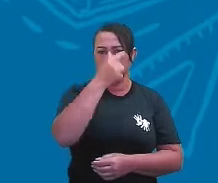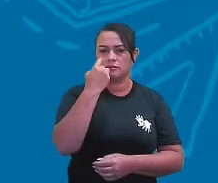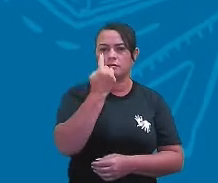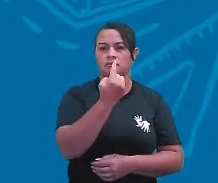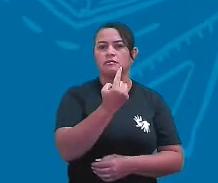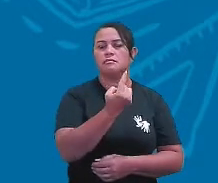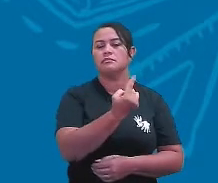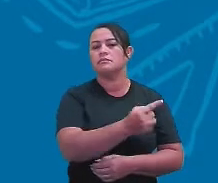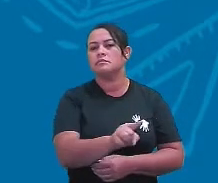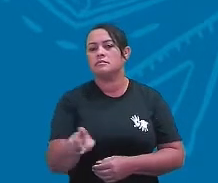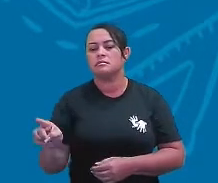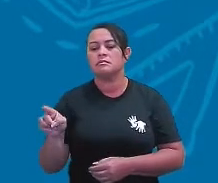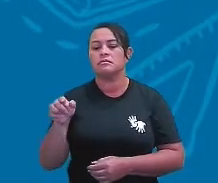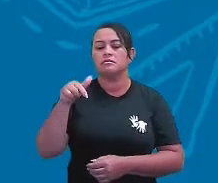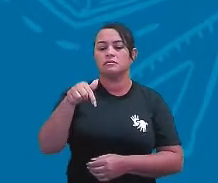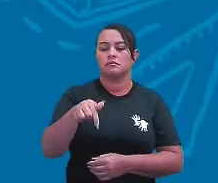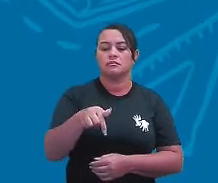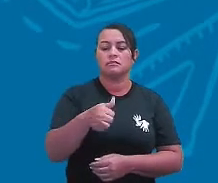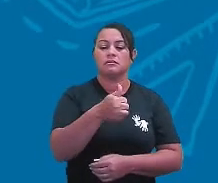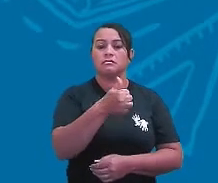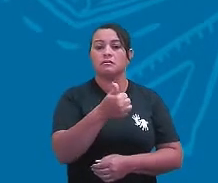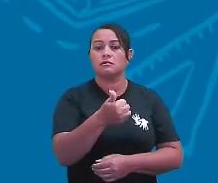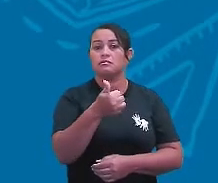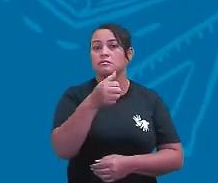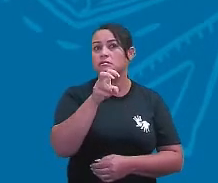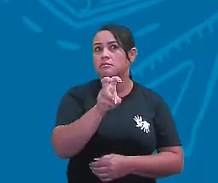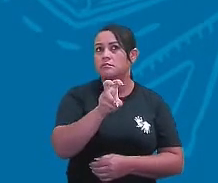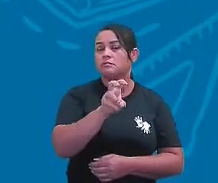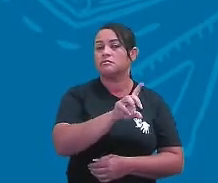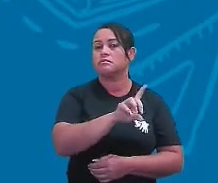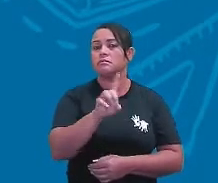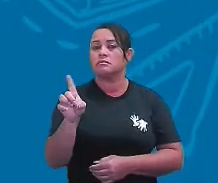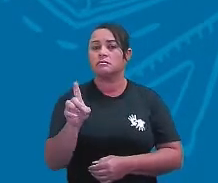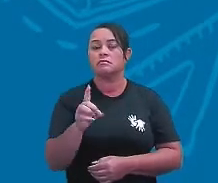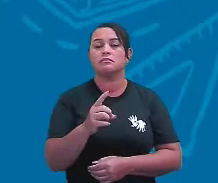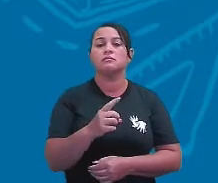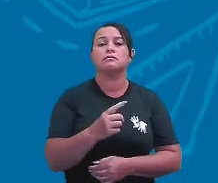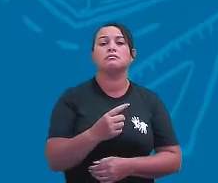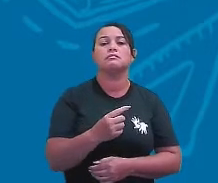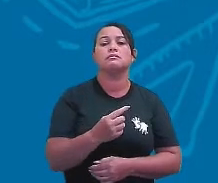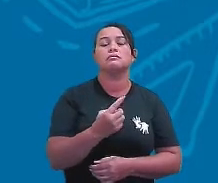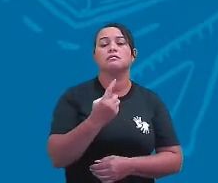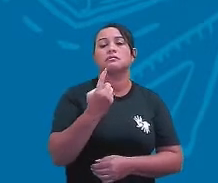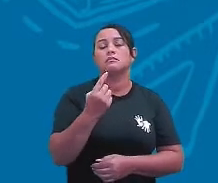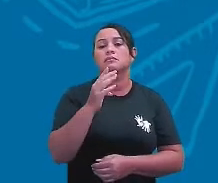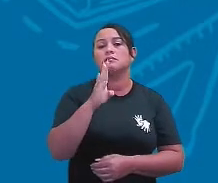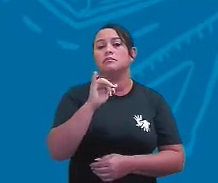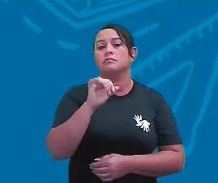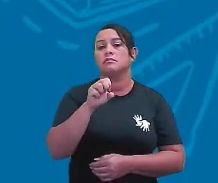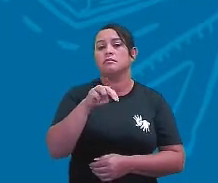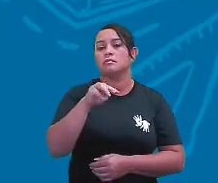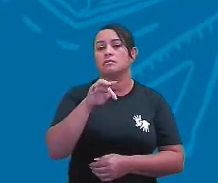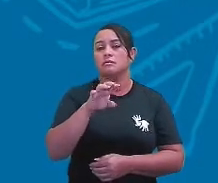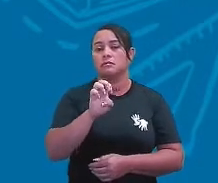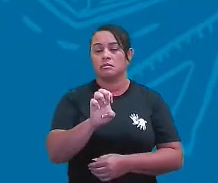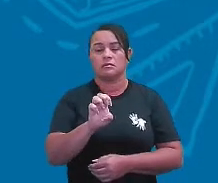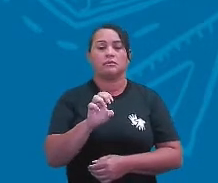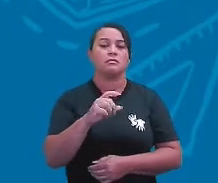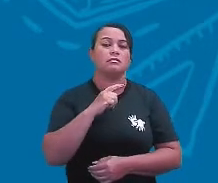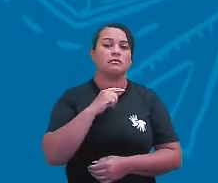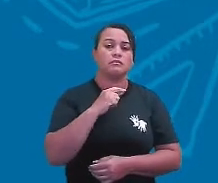uma quinzena, 15 dias, um bimestre, 2 meses, um trimestre, 3 meses,